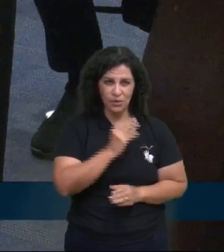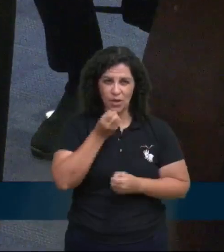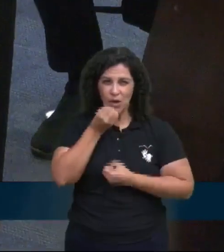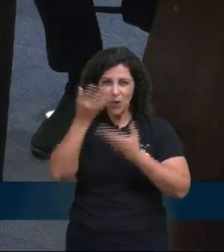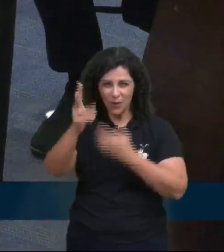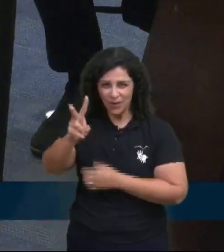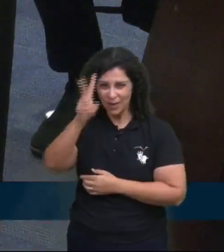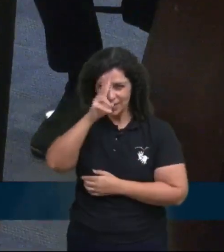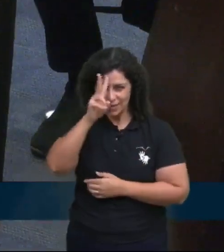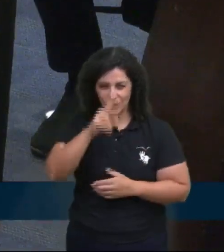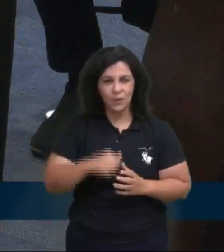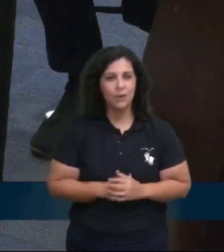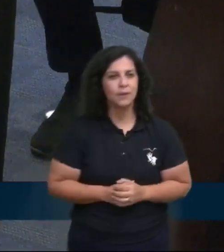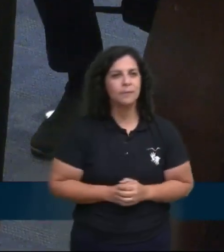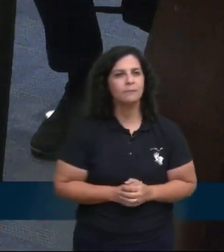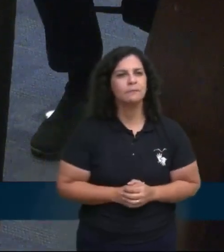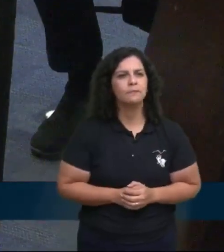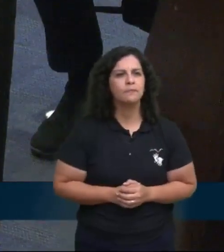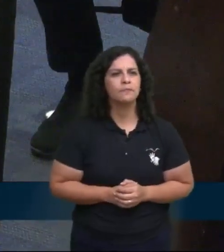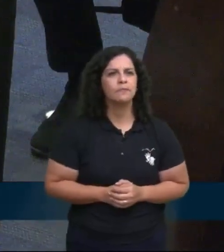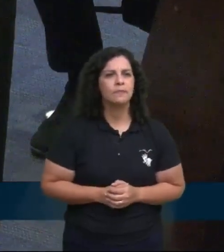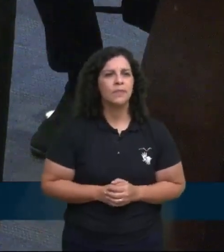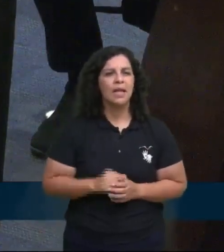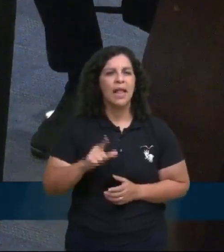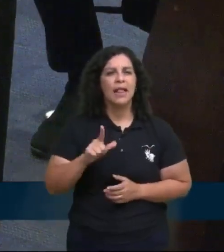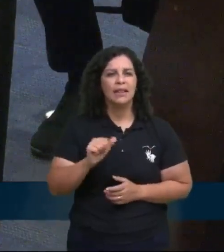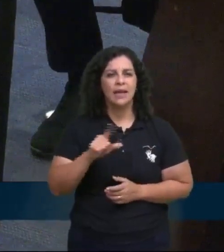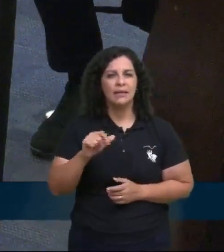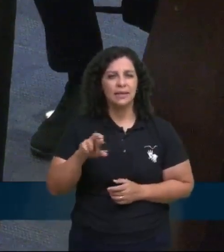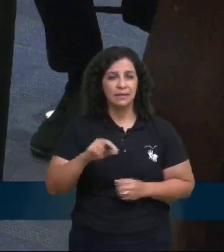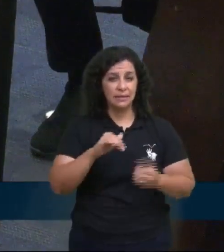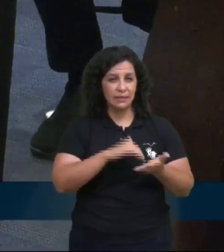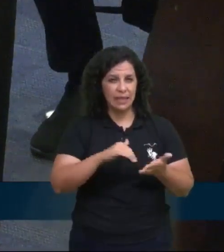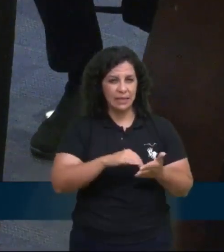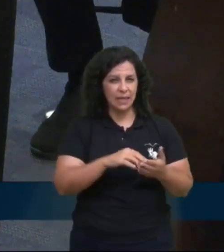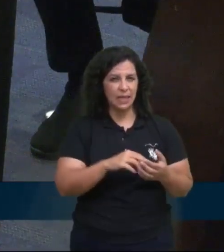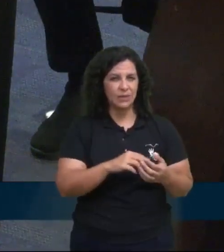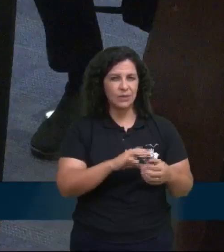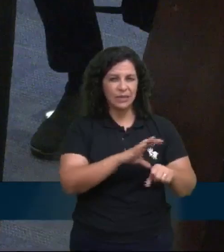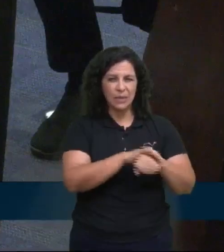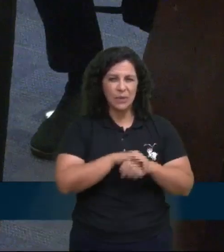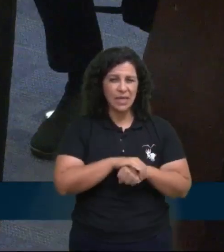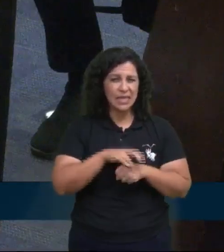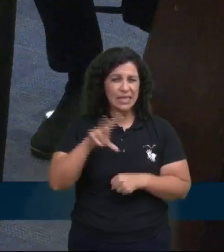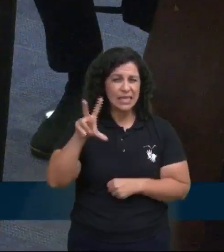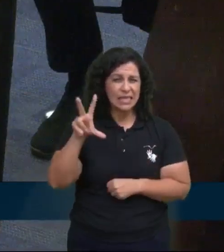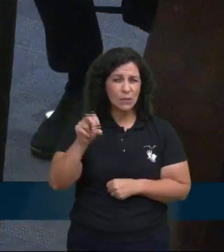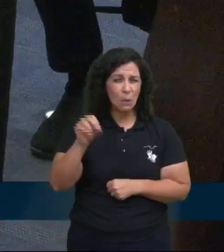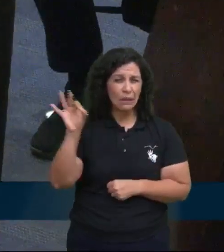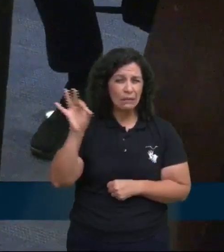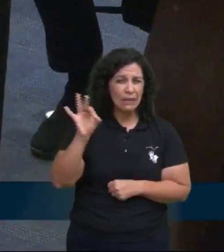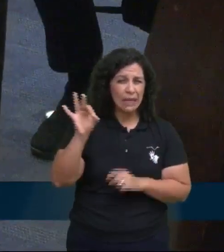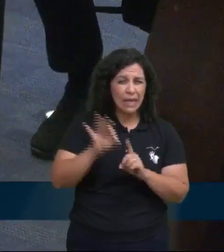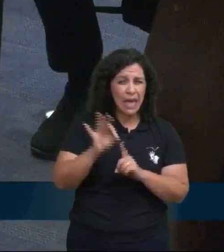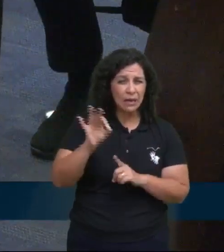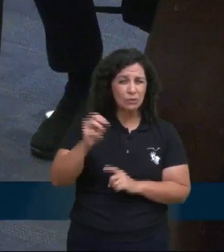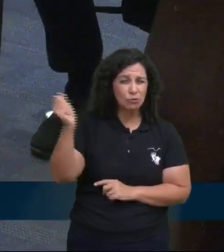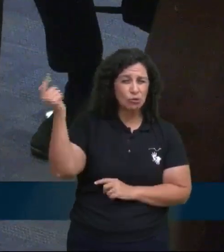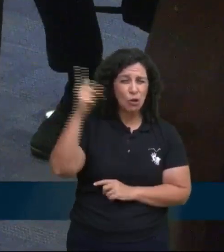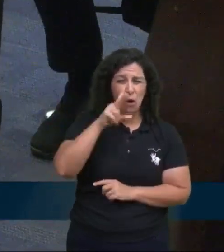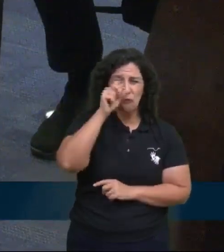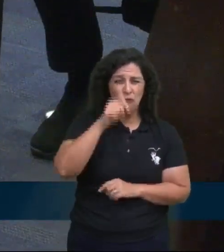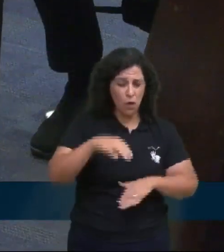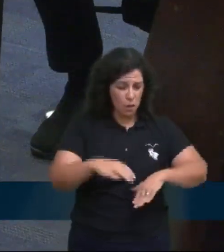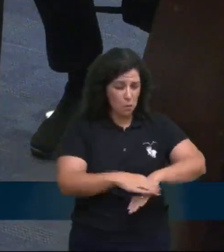história. E o De Lázari, que era o secretário de Segurança, um sol de 50 graus infernal. Aquela bota estava